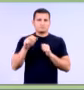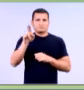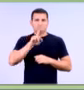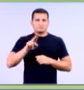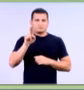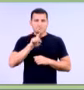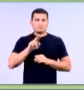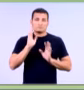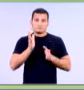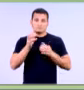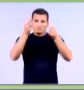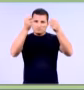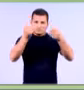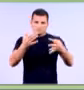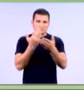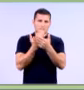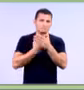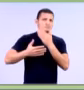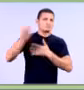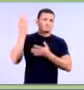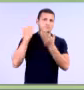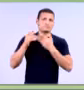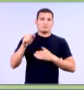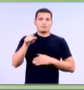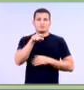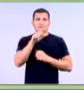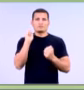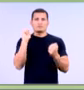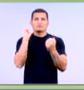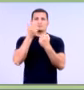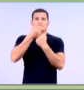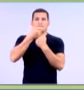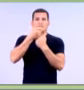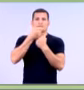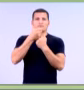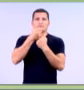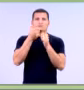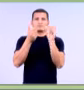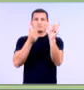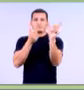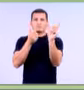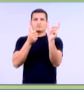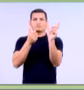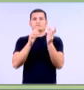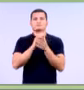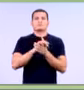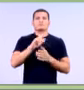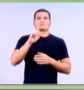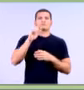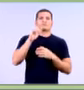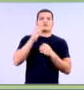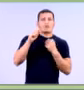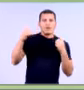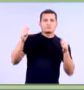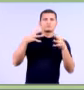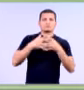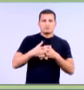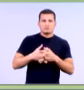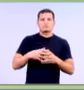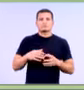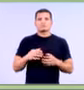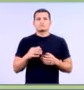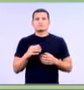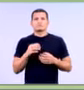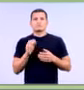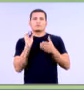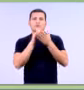vocês nas nossas aulas anteriores, é você substituir esse sujeito grande, complicado, por um verbo, por